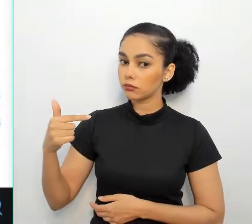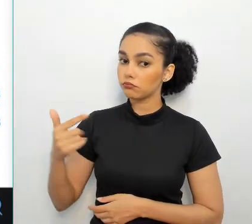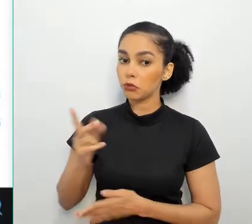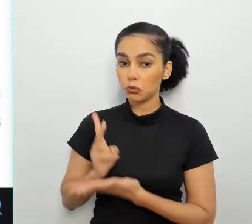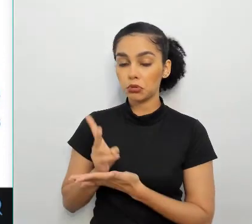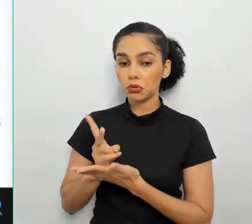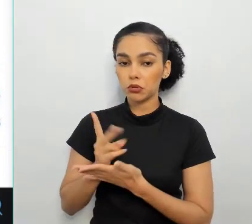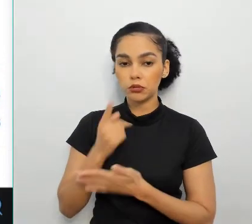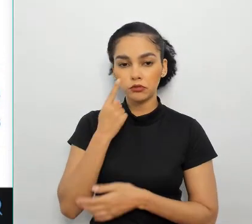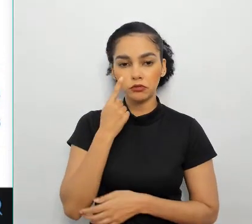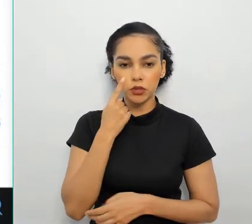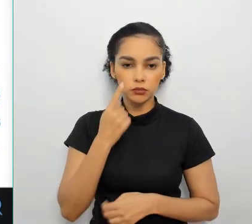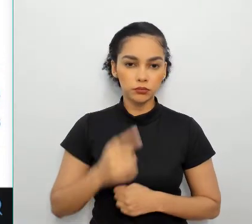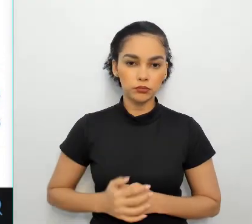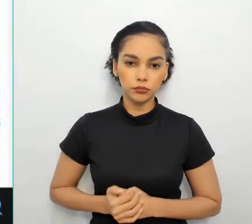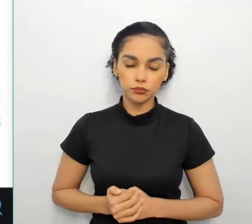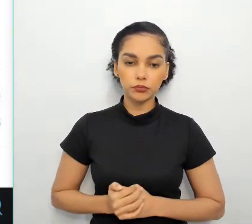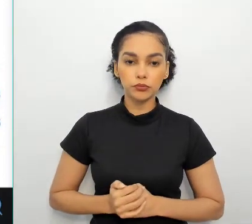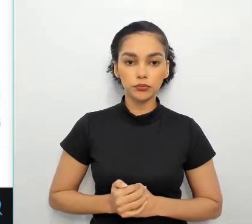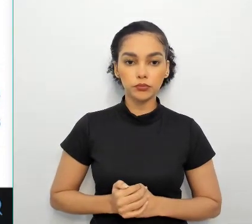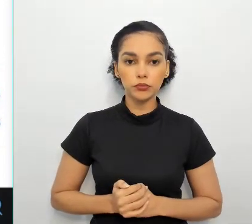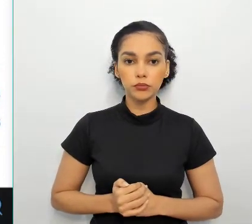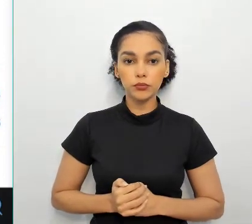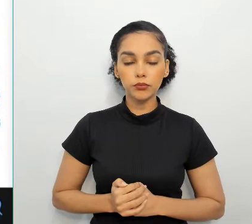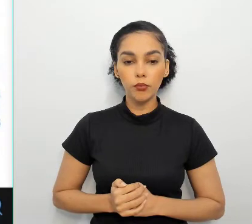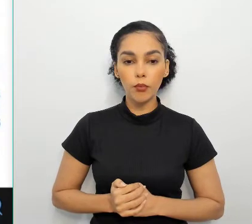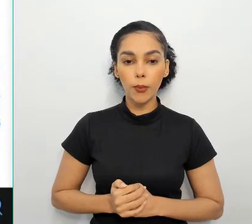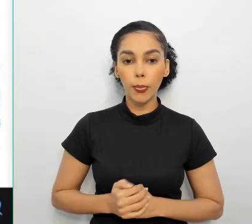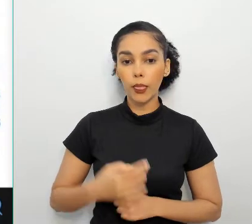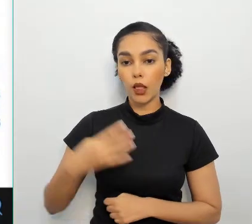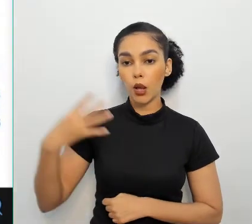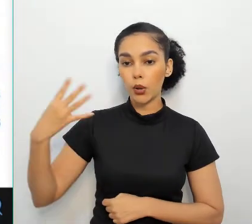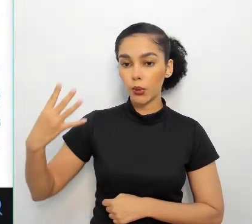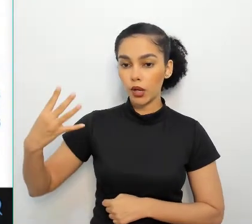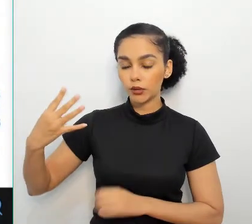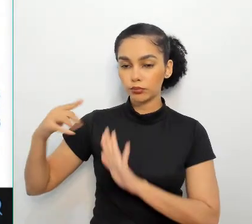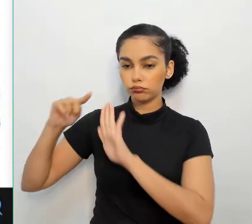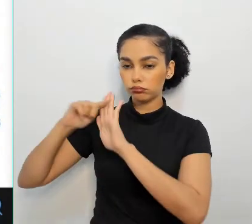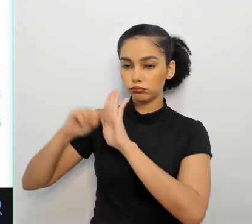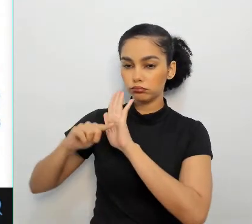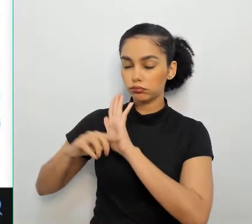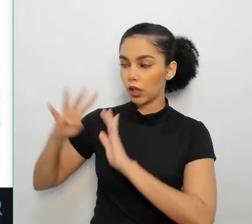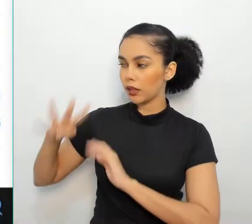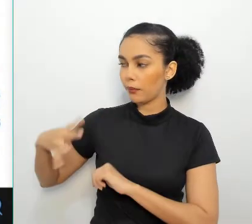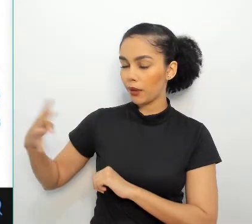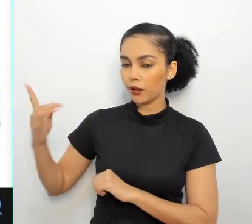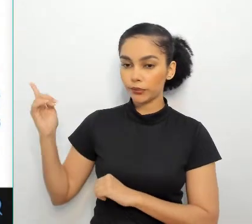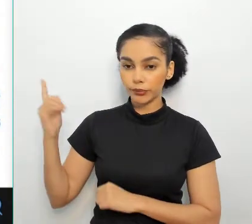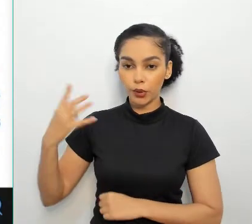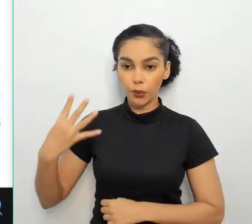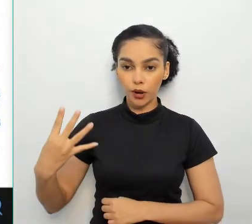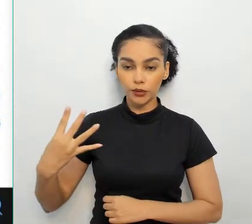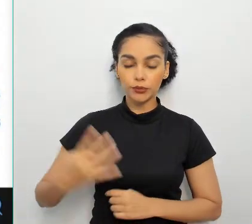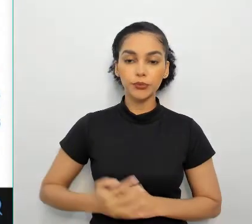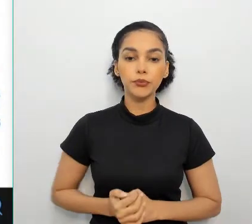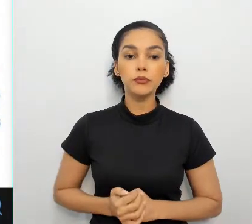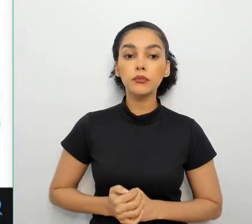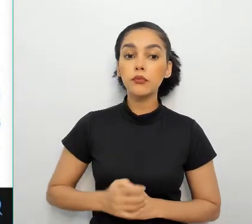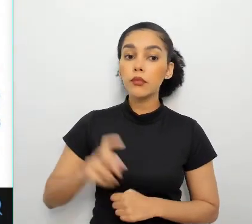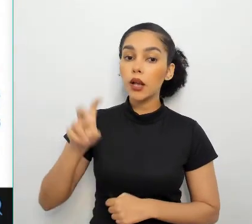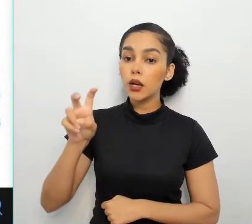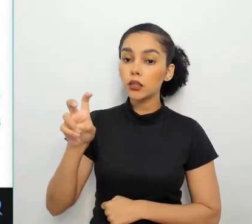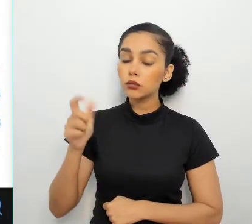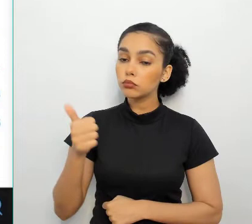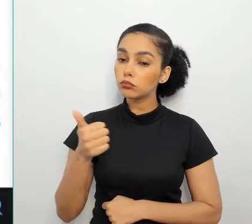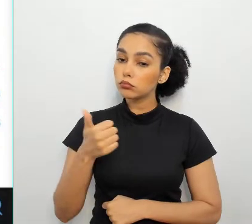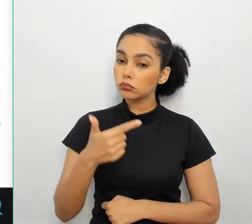Eu não sei se está ficando muito perto, deixa eu dar uma distânciazinha. Vamos para o quarto. O quarto eu divido